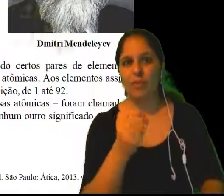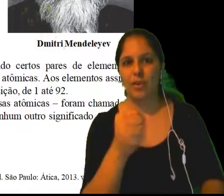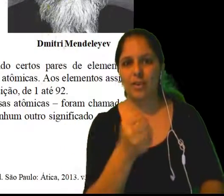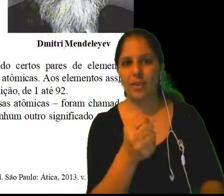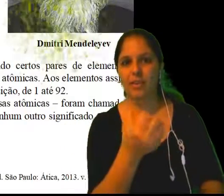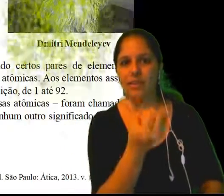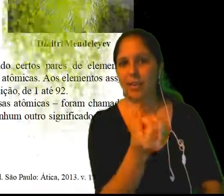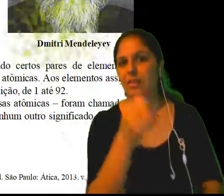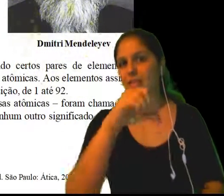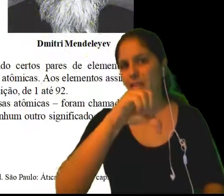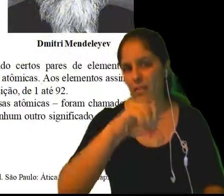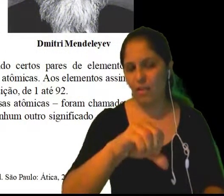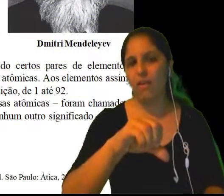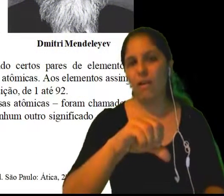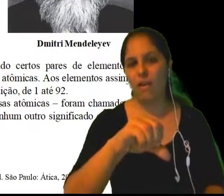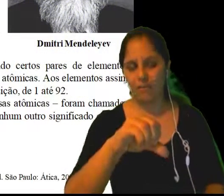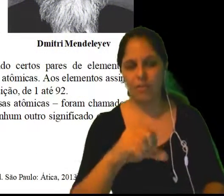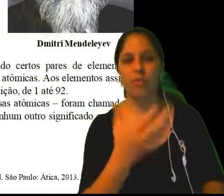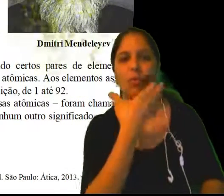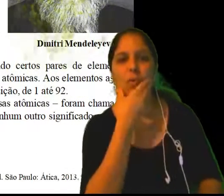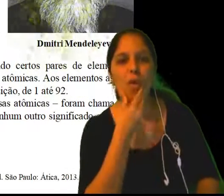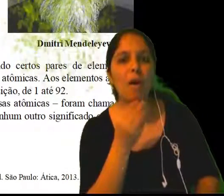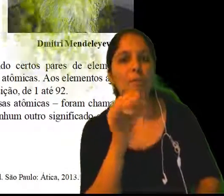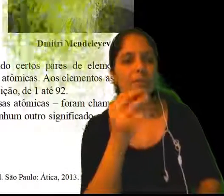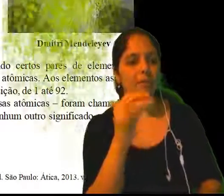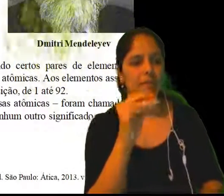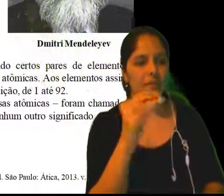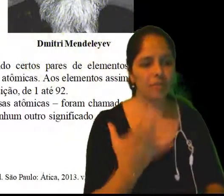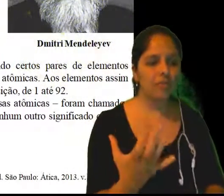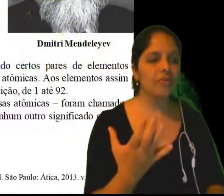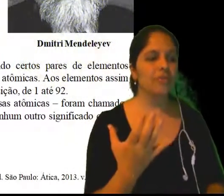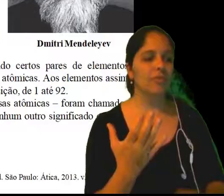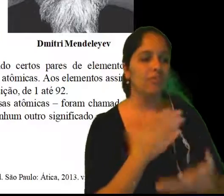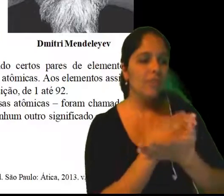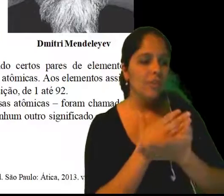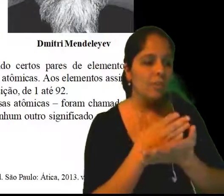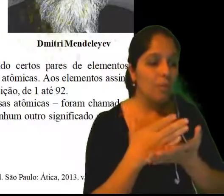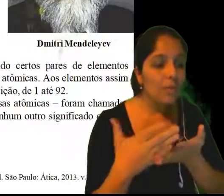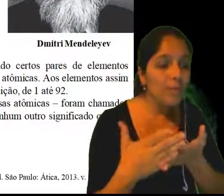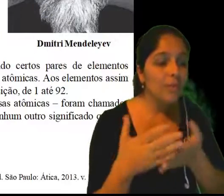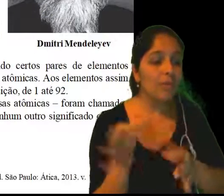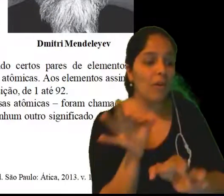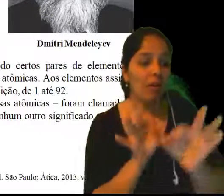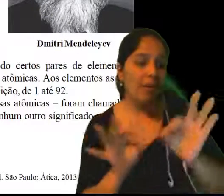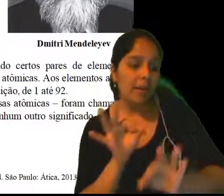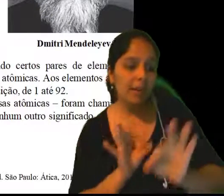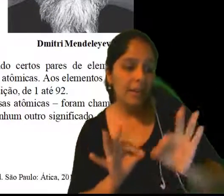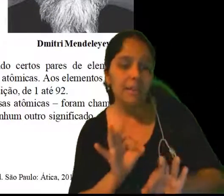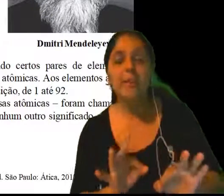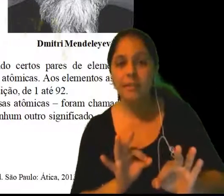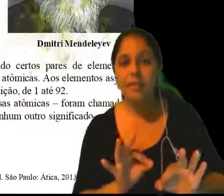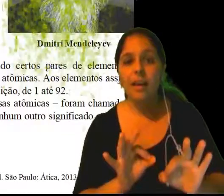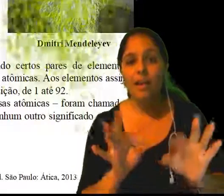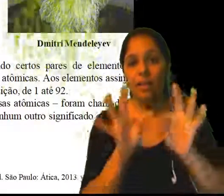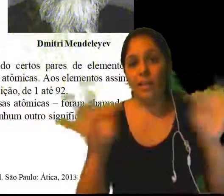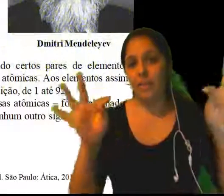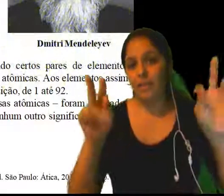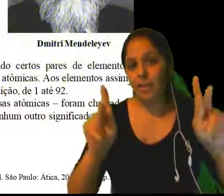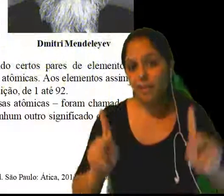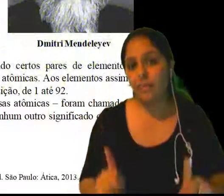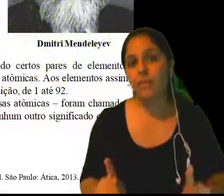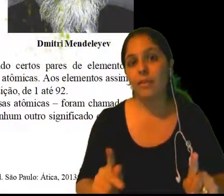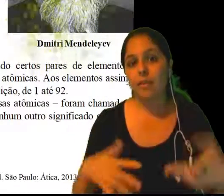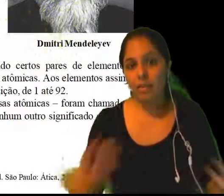em 1869 que Mendeleev começou a organizar os elementos em uma